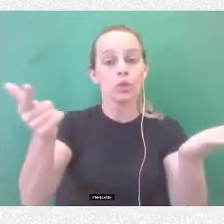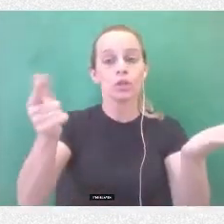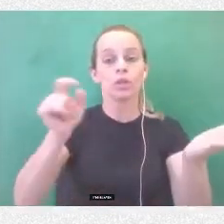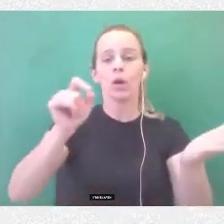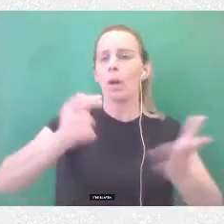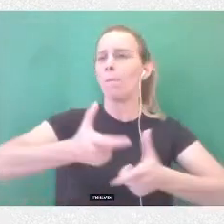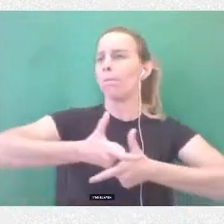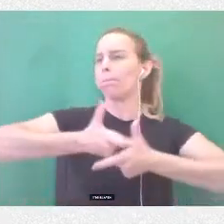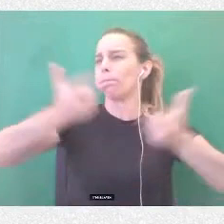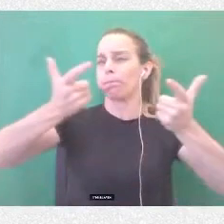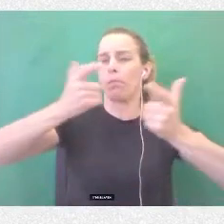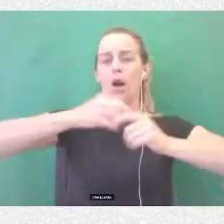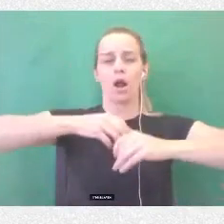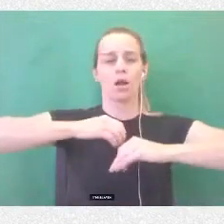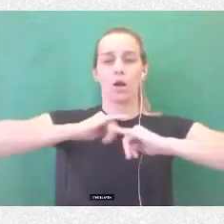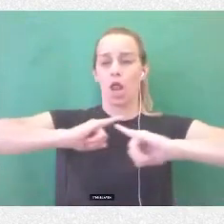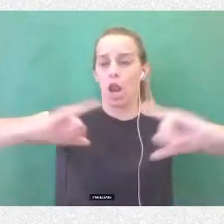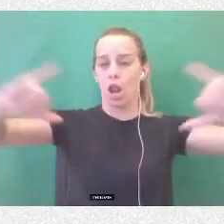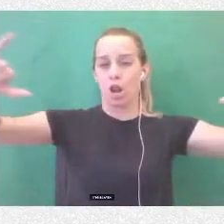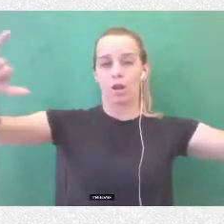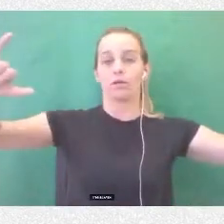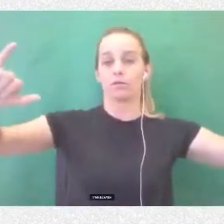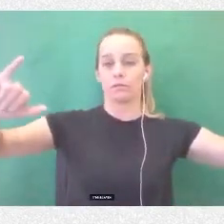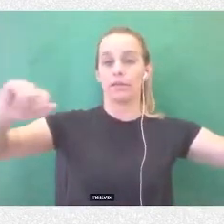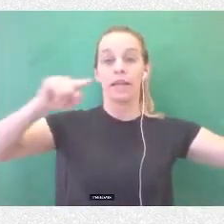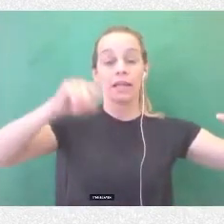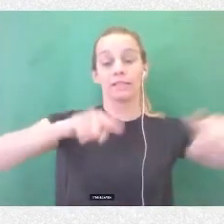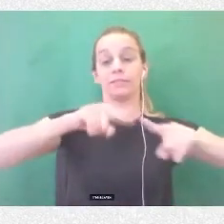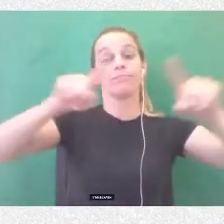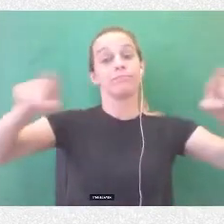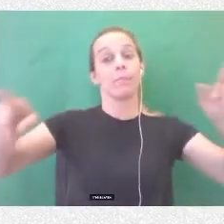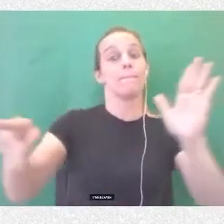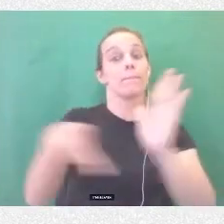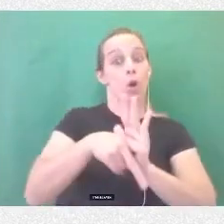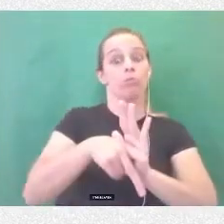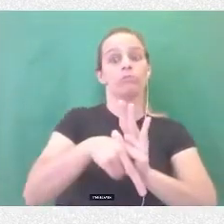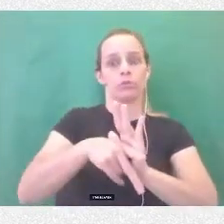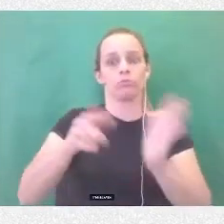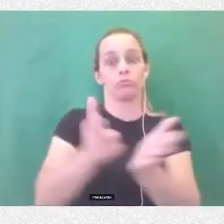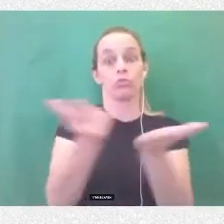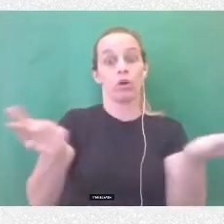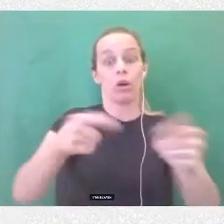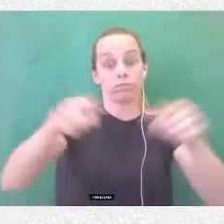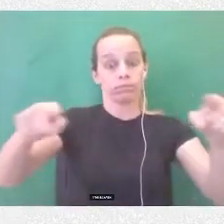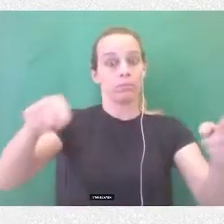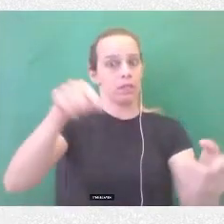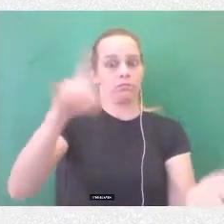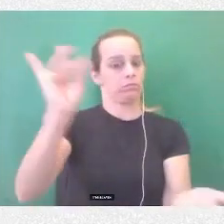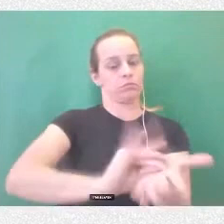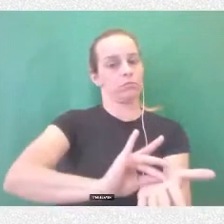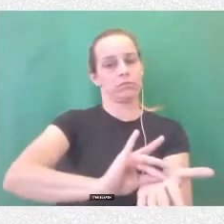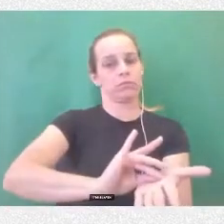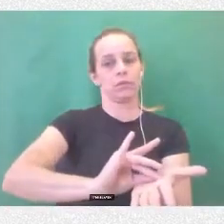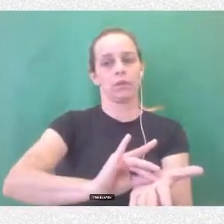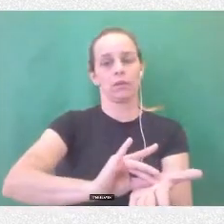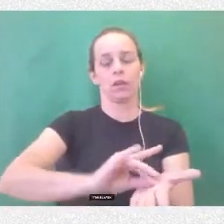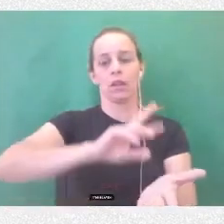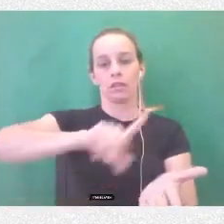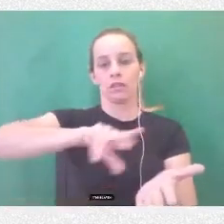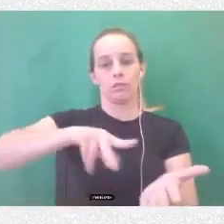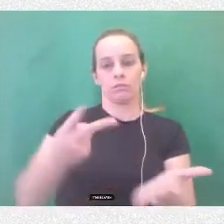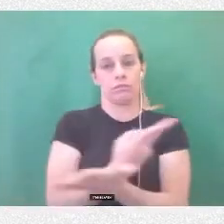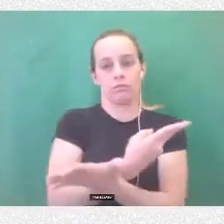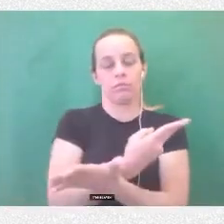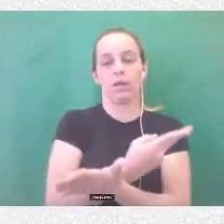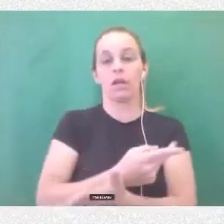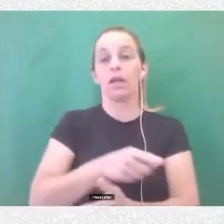rigor metodológico hoje que nós temos, jornal científico. Então, é uma conduta baseada em evidência. E aqui vale para essa população os